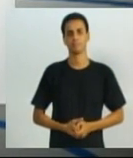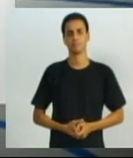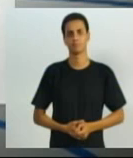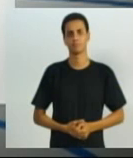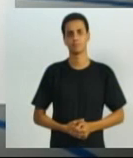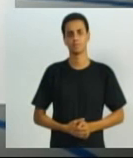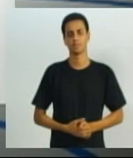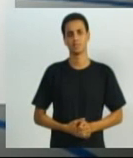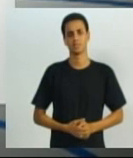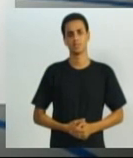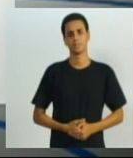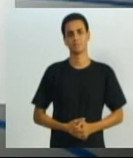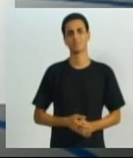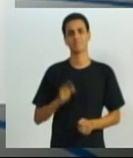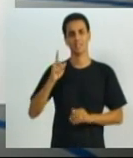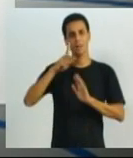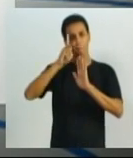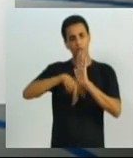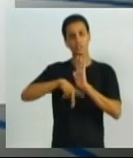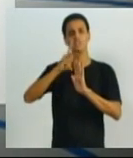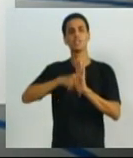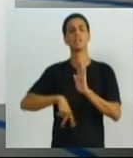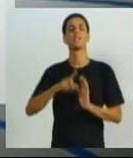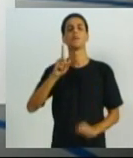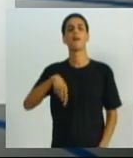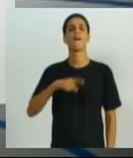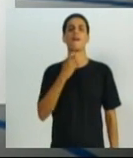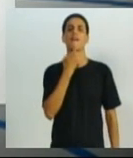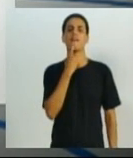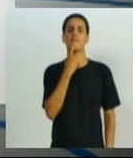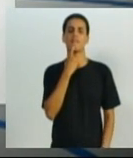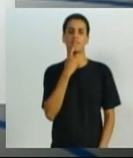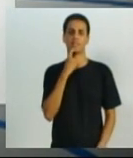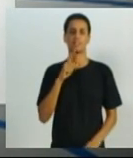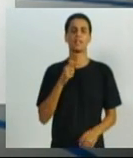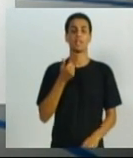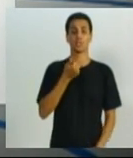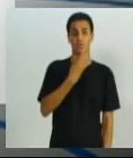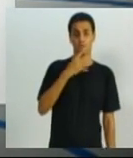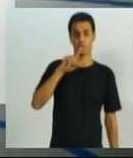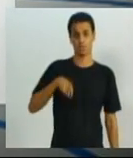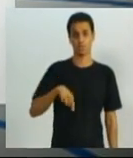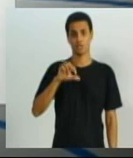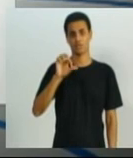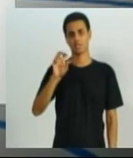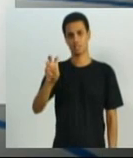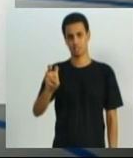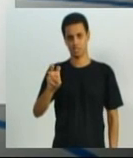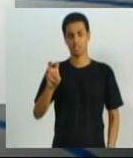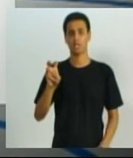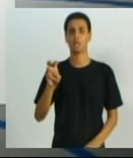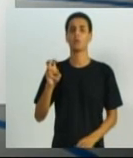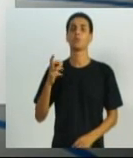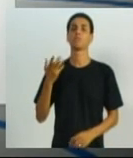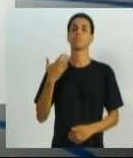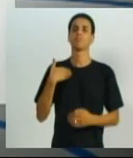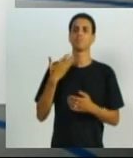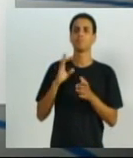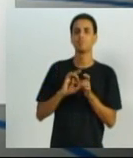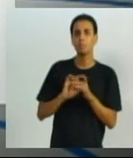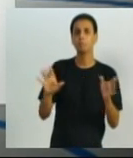E aqui a parte do projeto, que é a parte do vereador Robinho, que é do projeto de lei 1495. Permita-me que o vereador Robinho